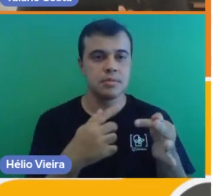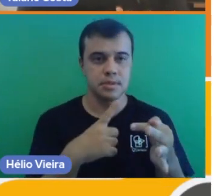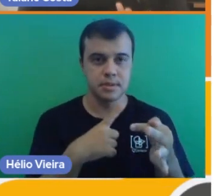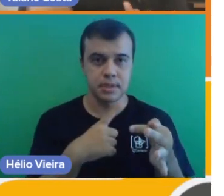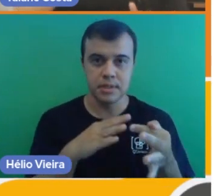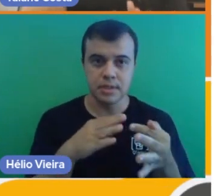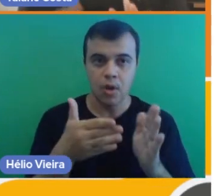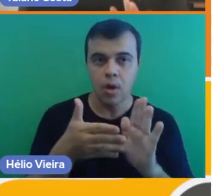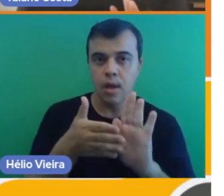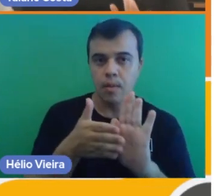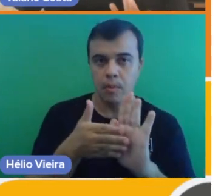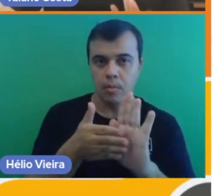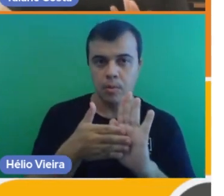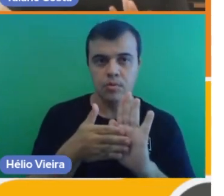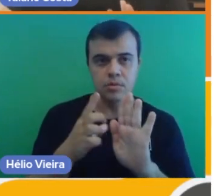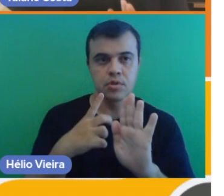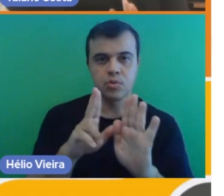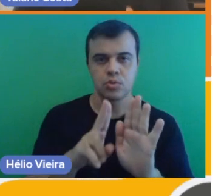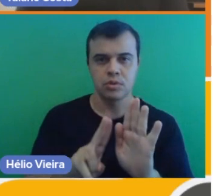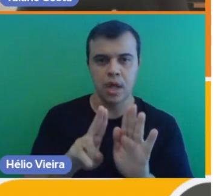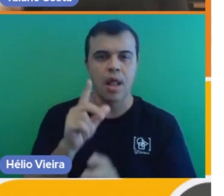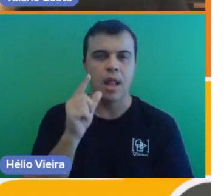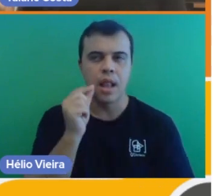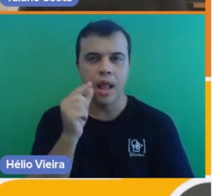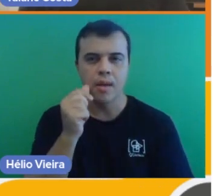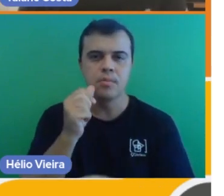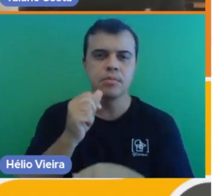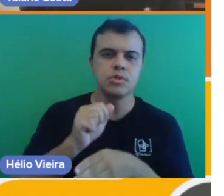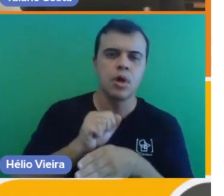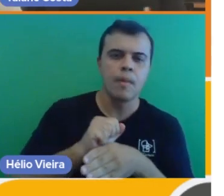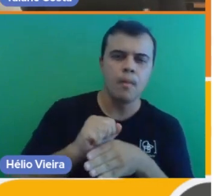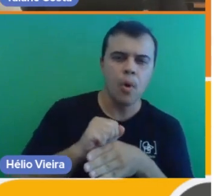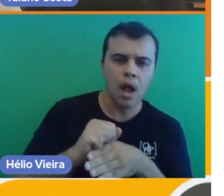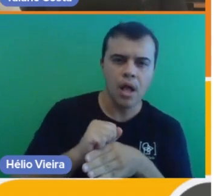a proposta é usar lápis, borracha,